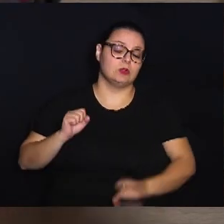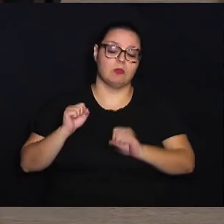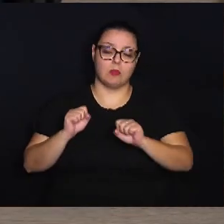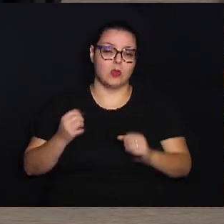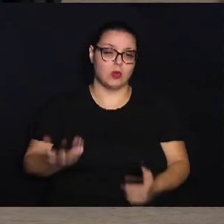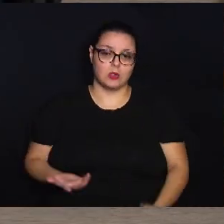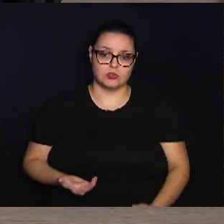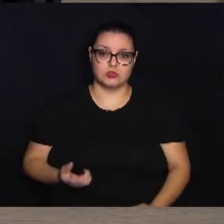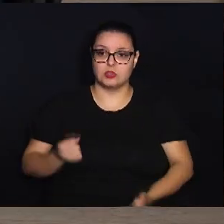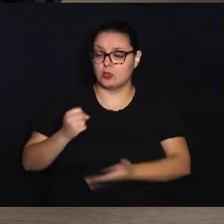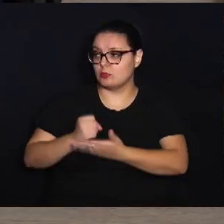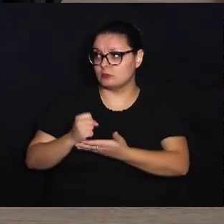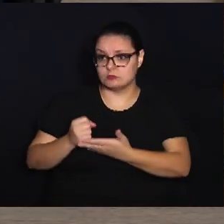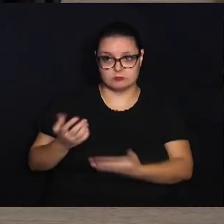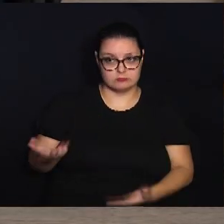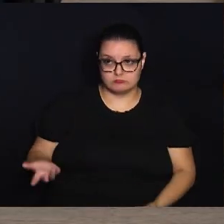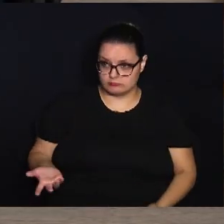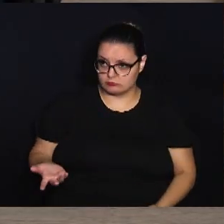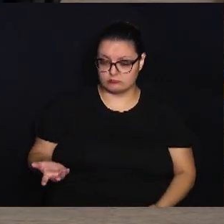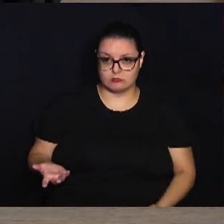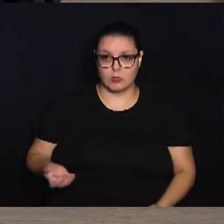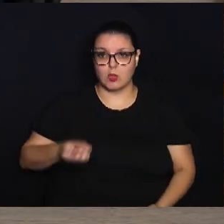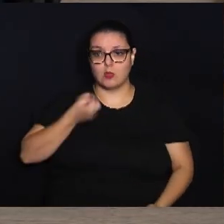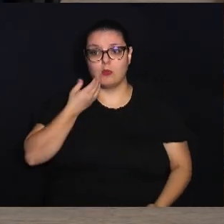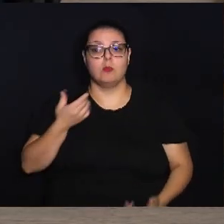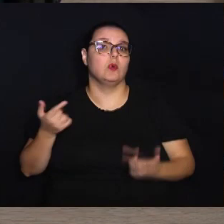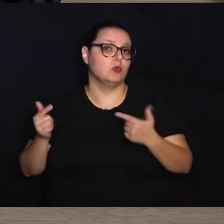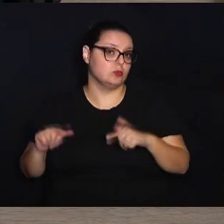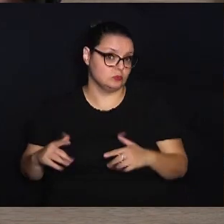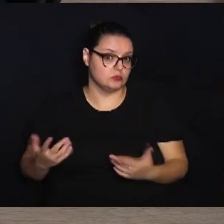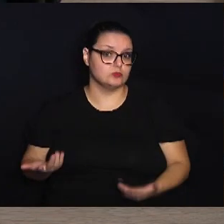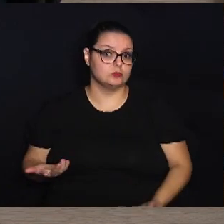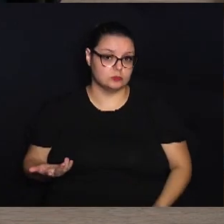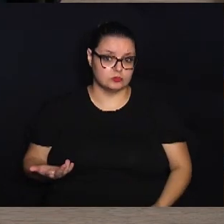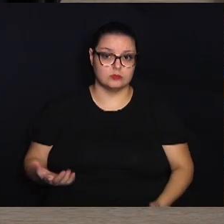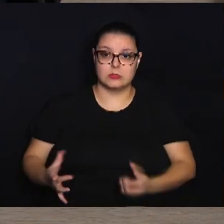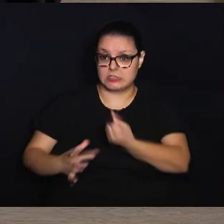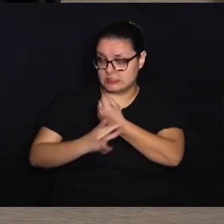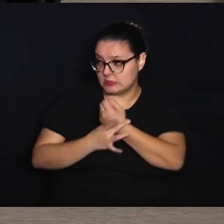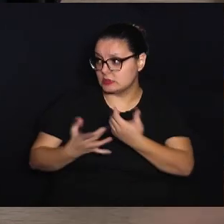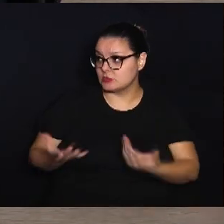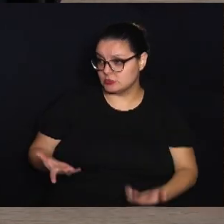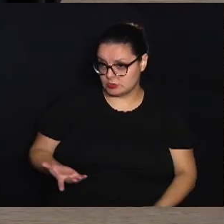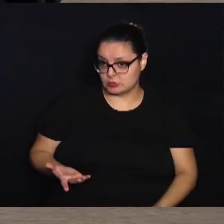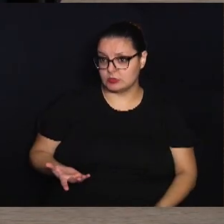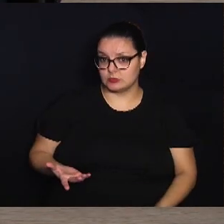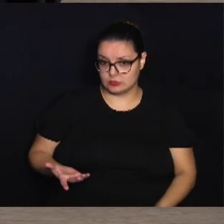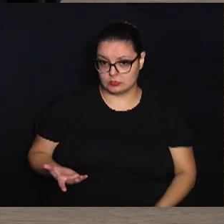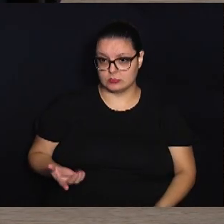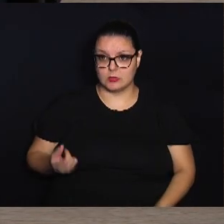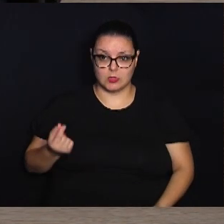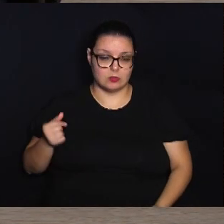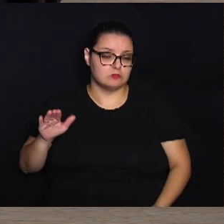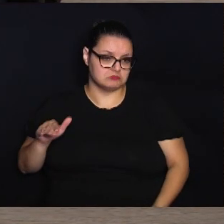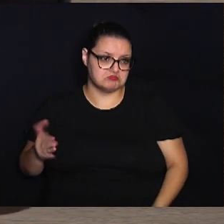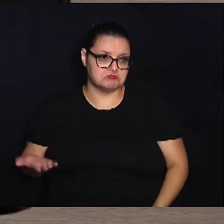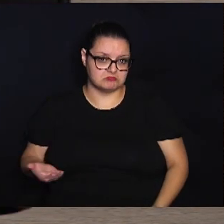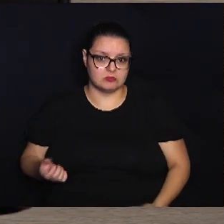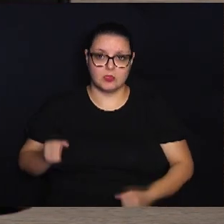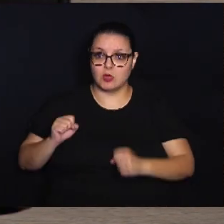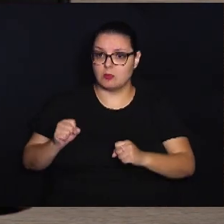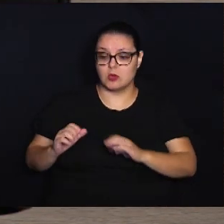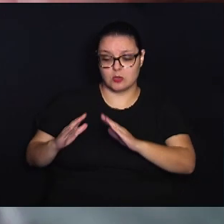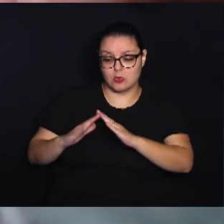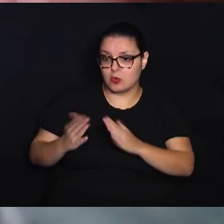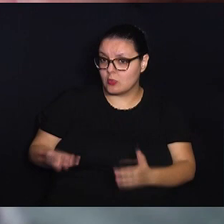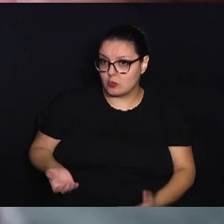você pode contratar, digamos, um bom lugar seguro, né? A um custo baixo. Você pode